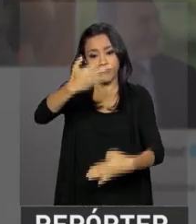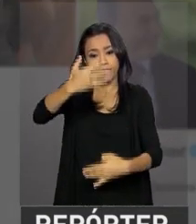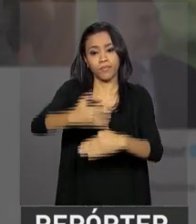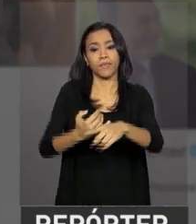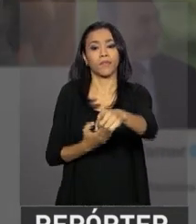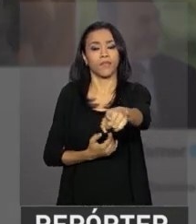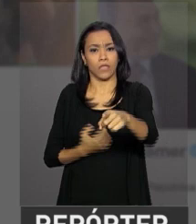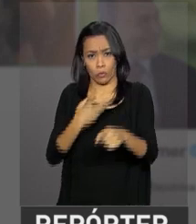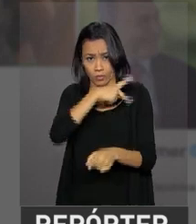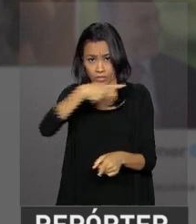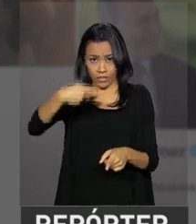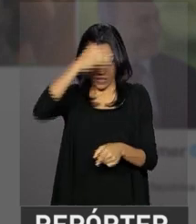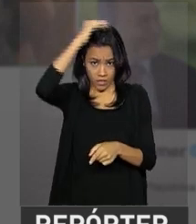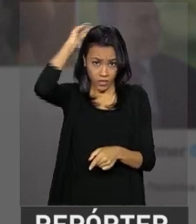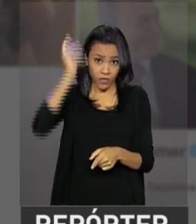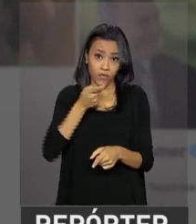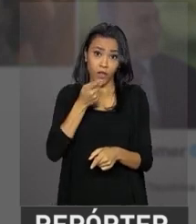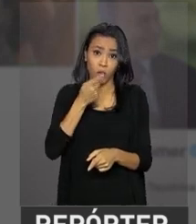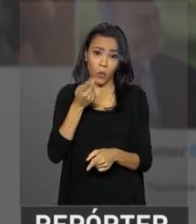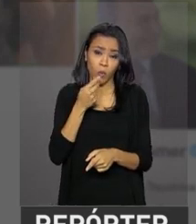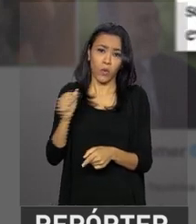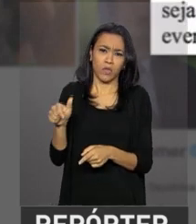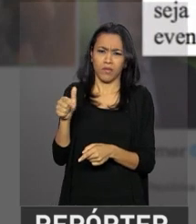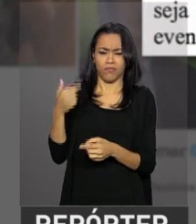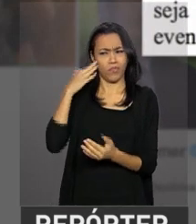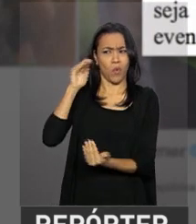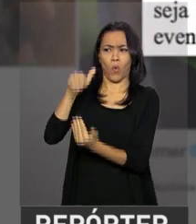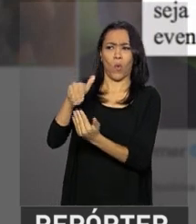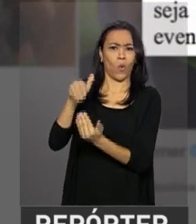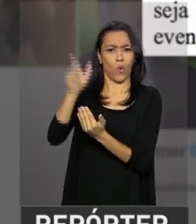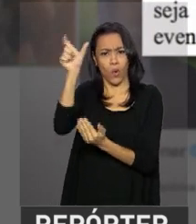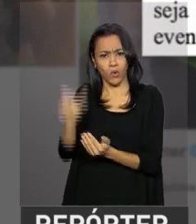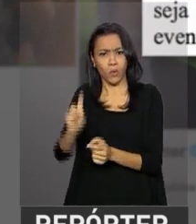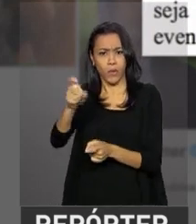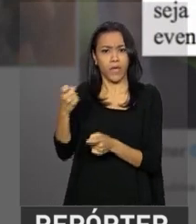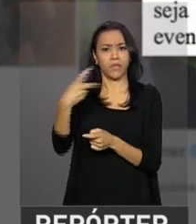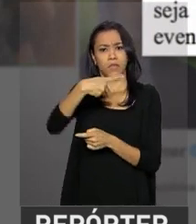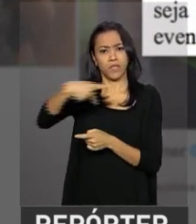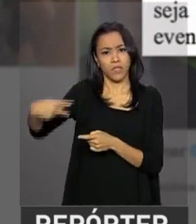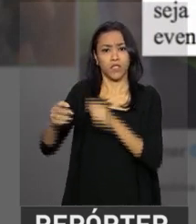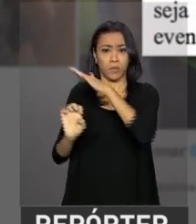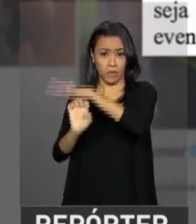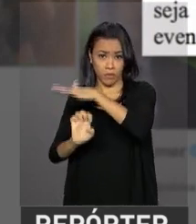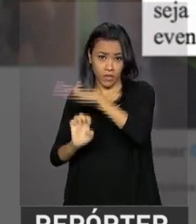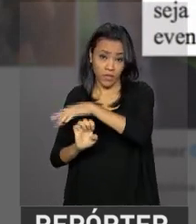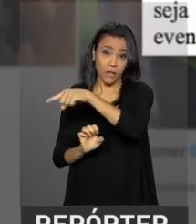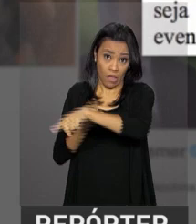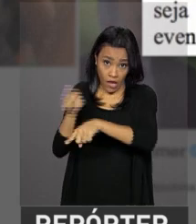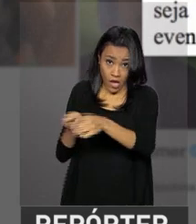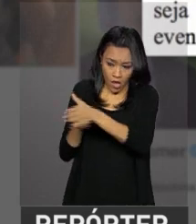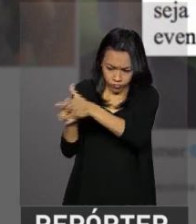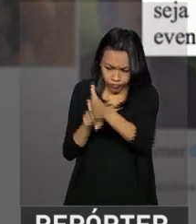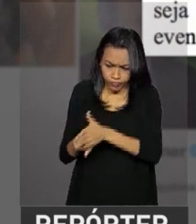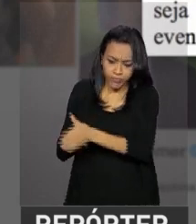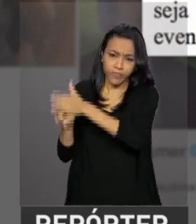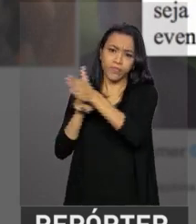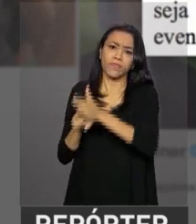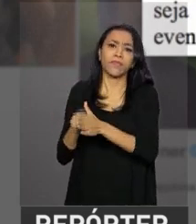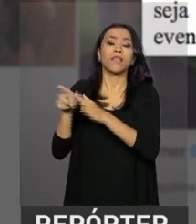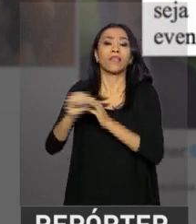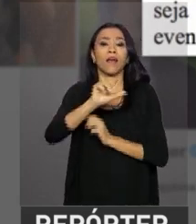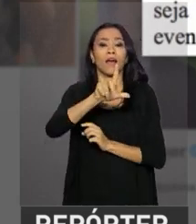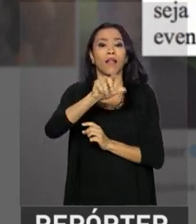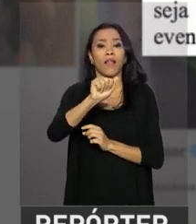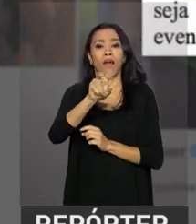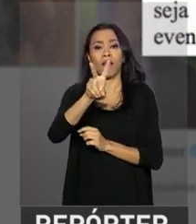exercício negou a versão do ex-presidente da Transpetro, Sérgio Machado, investigado na Operação Lava